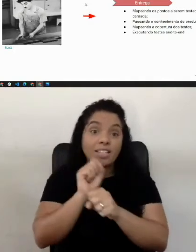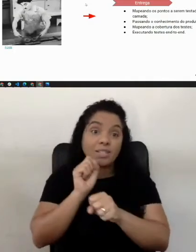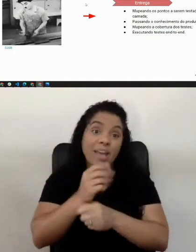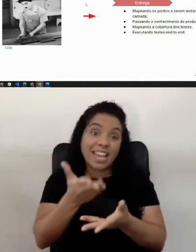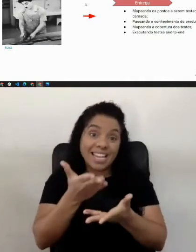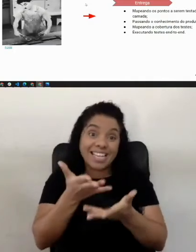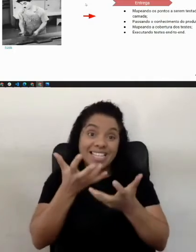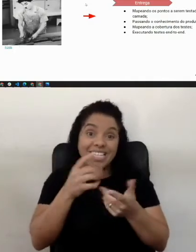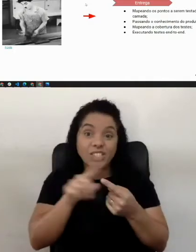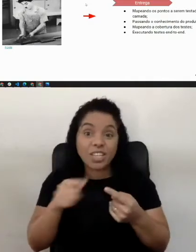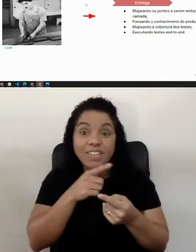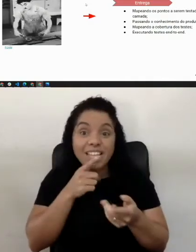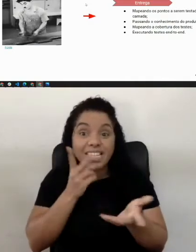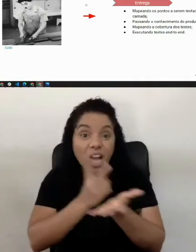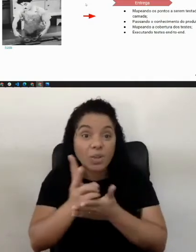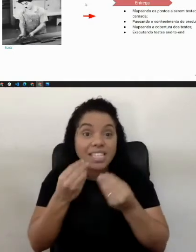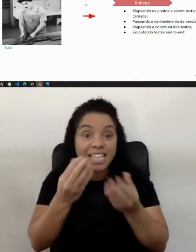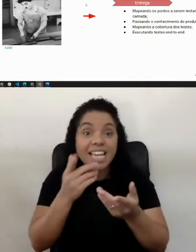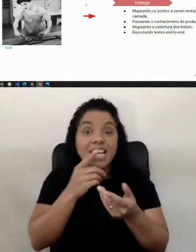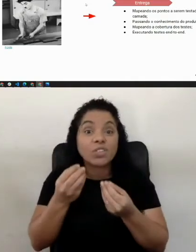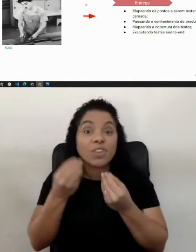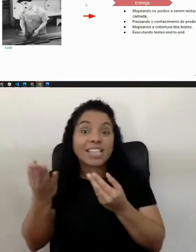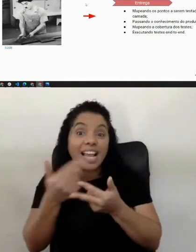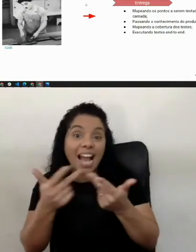E do jeito que vocês estão seguindo, vai entregar aquilo.